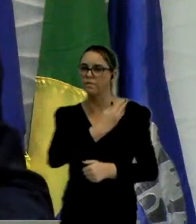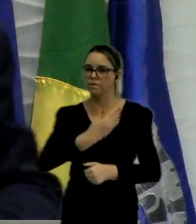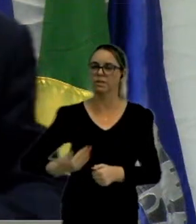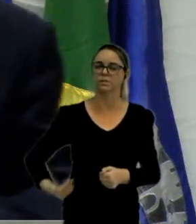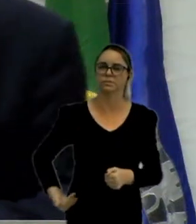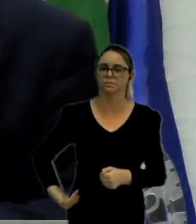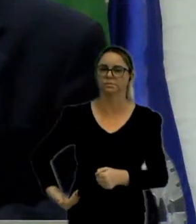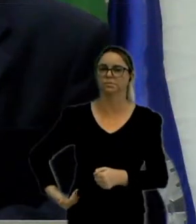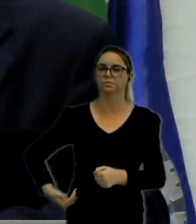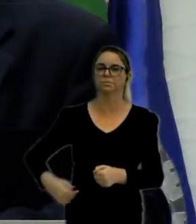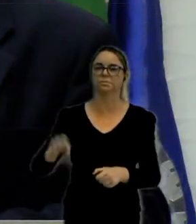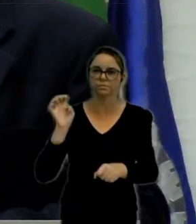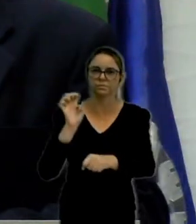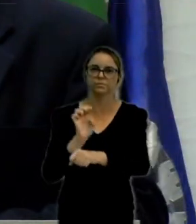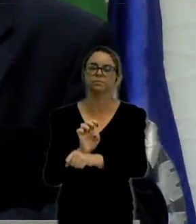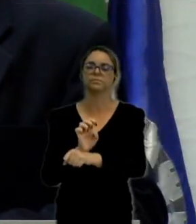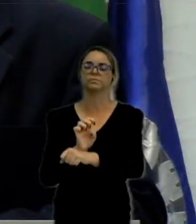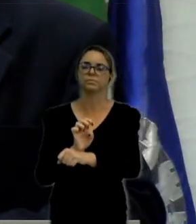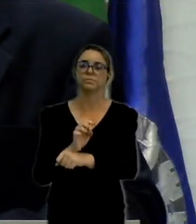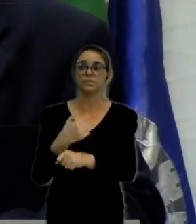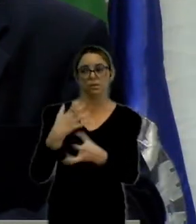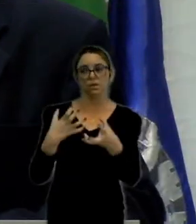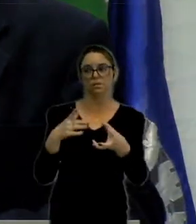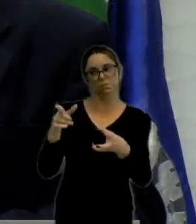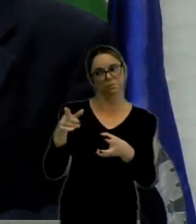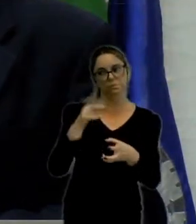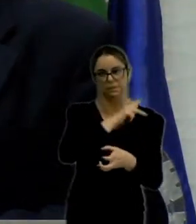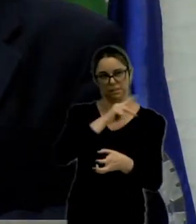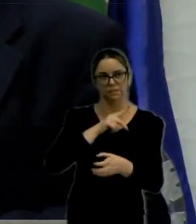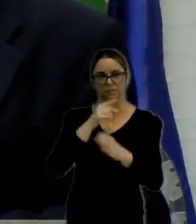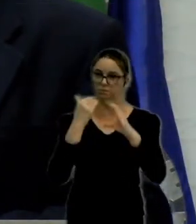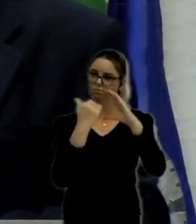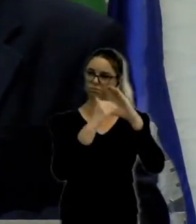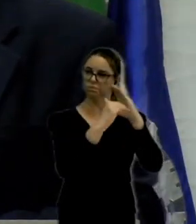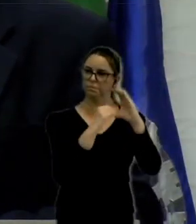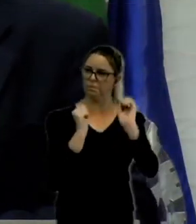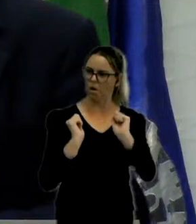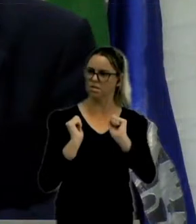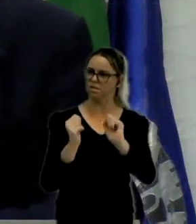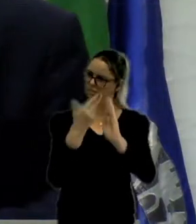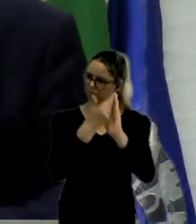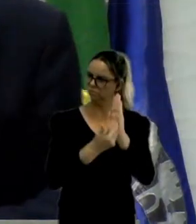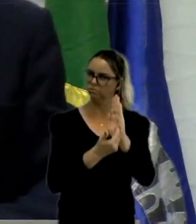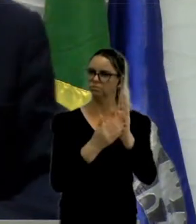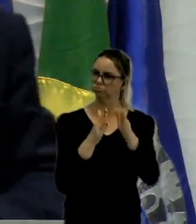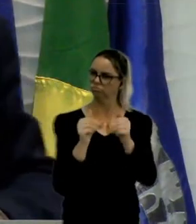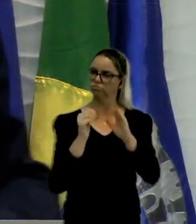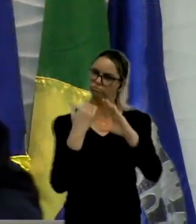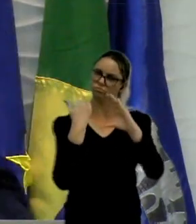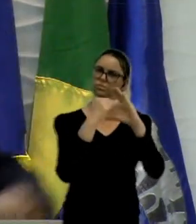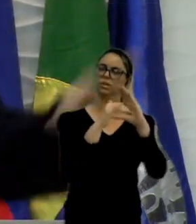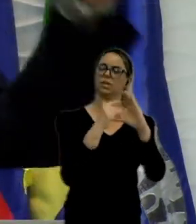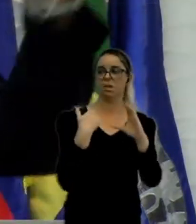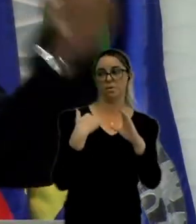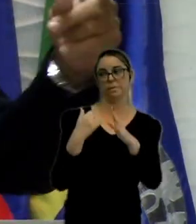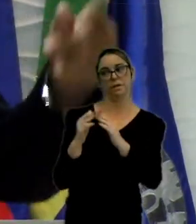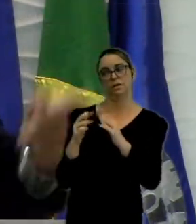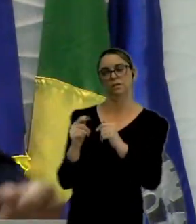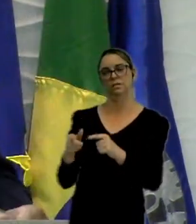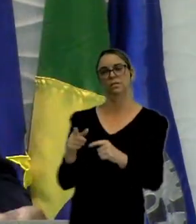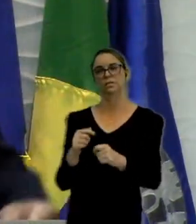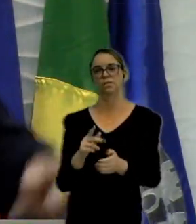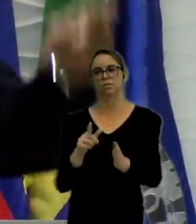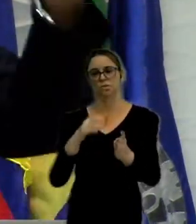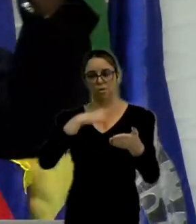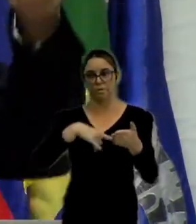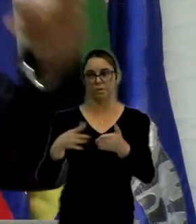estado. E eu quero, senhor presidente, que Vossa Excelência encaminhe mesmo o requerimento ao governo do estado e os órgãos que eu pedi. Esse